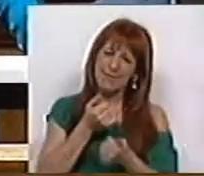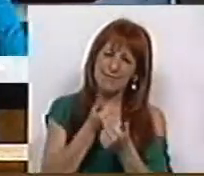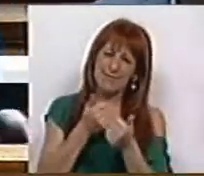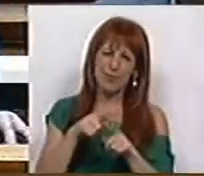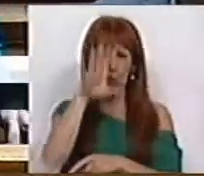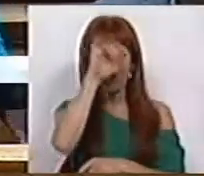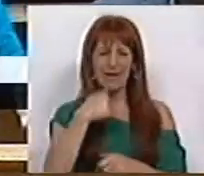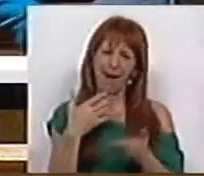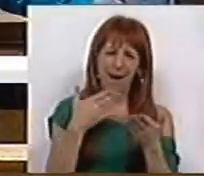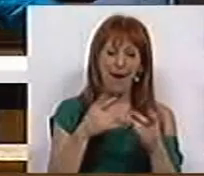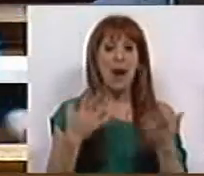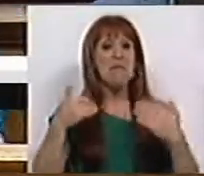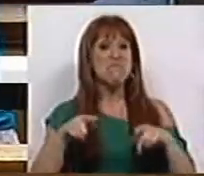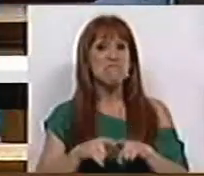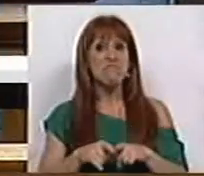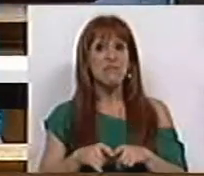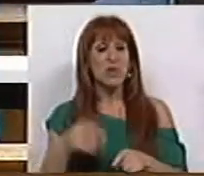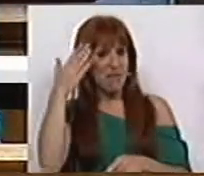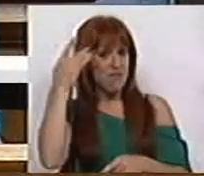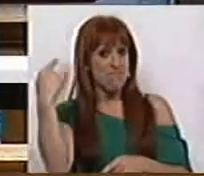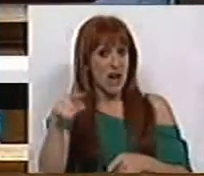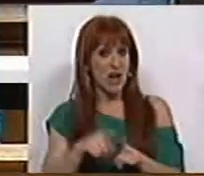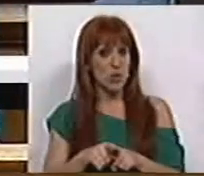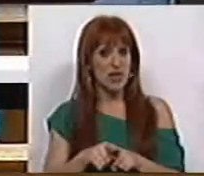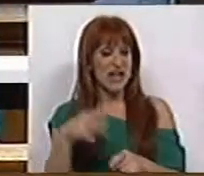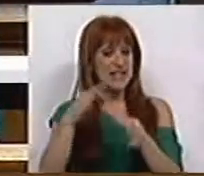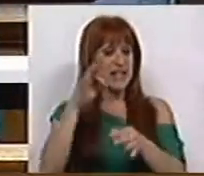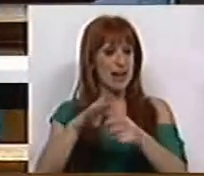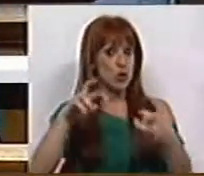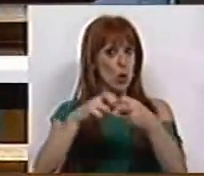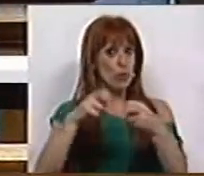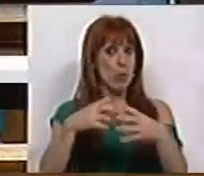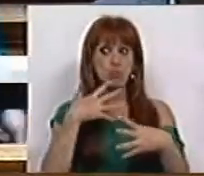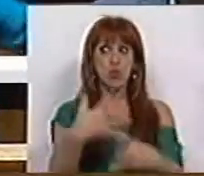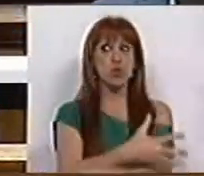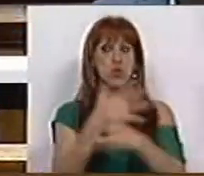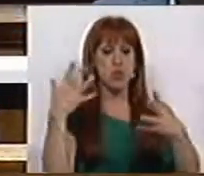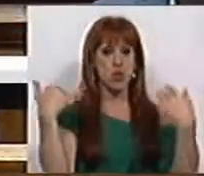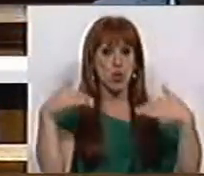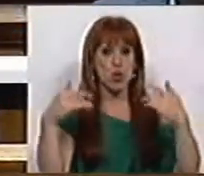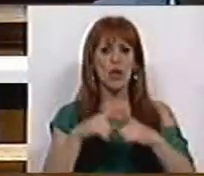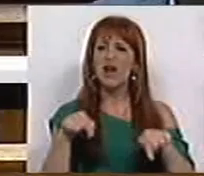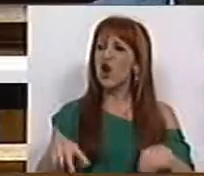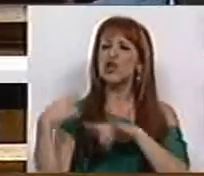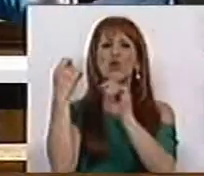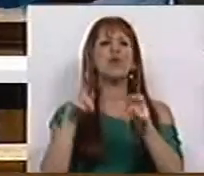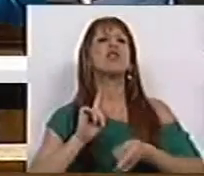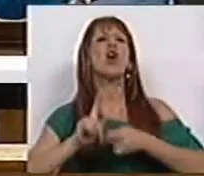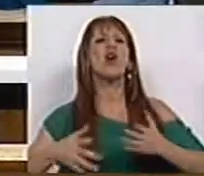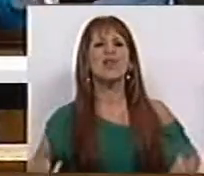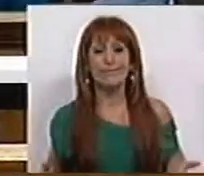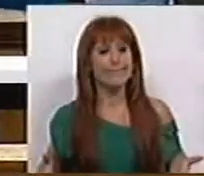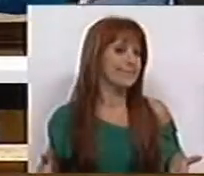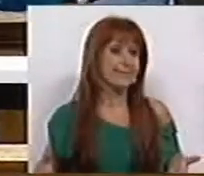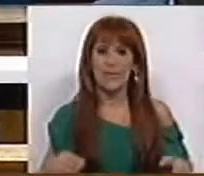Generosa com o governo uma vez que é previsível que em setembro os problemas sejam muitos e que aqui estejamos a discutir exatamente